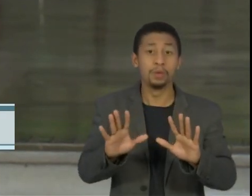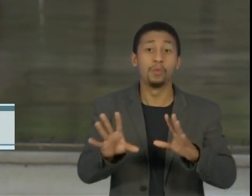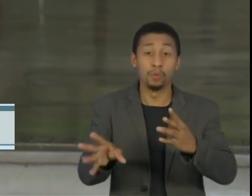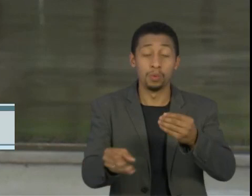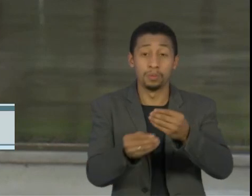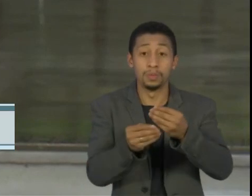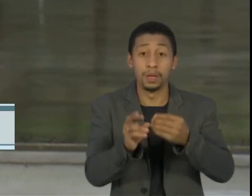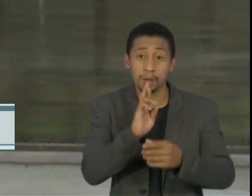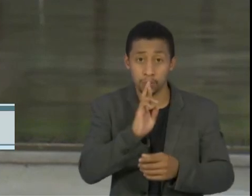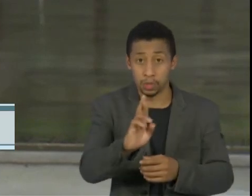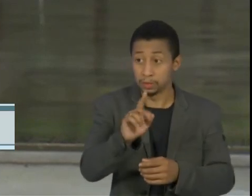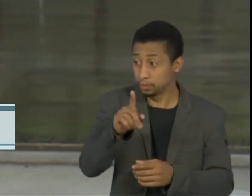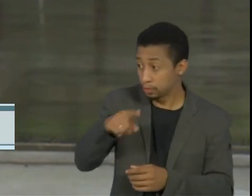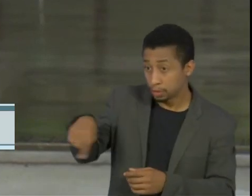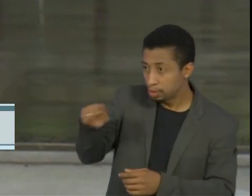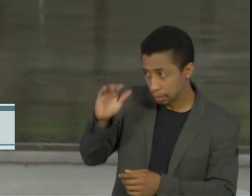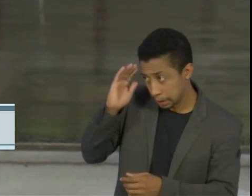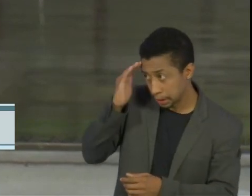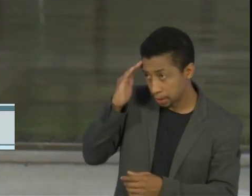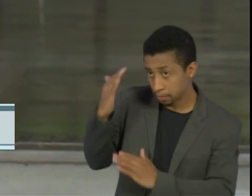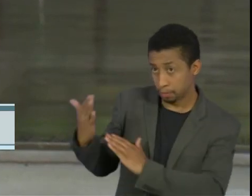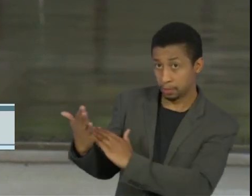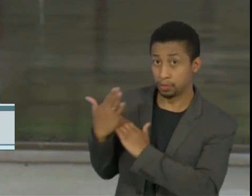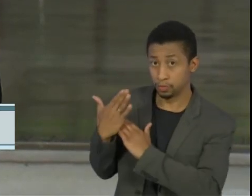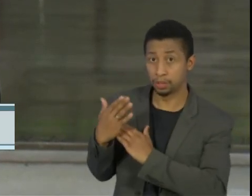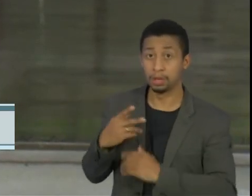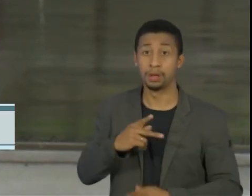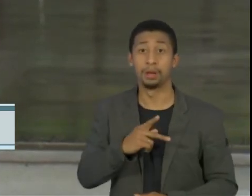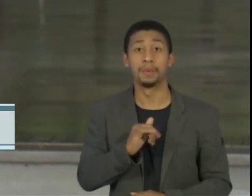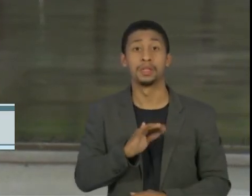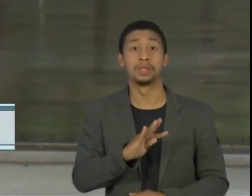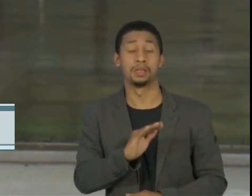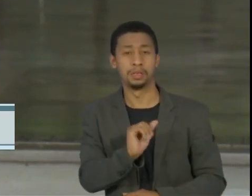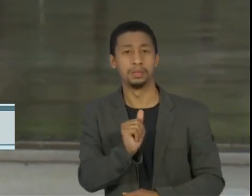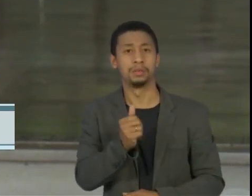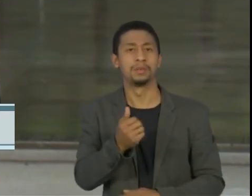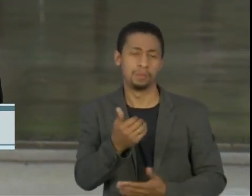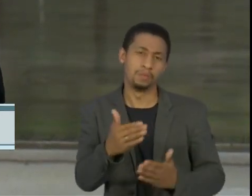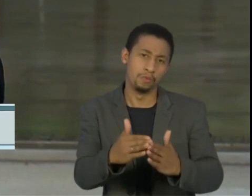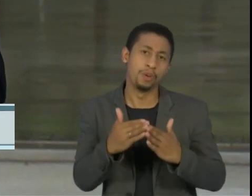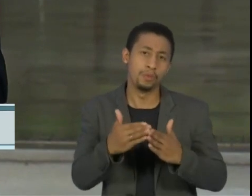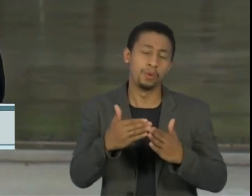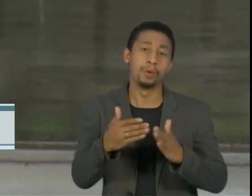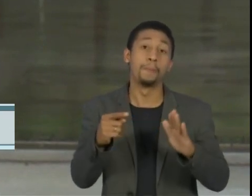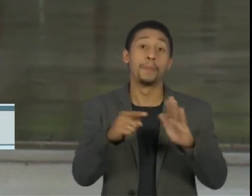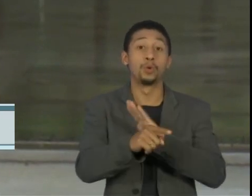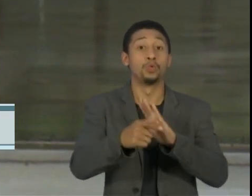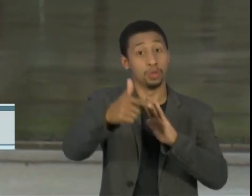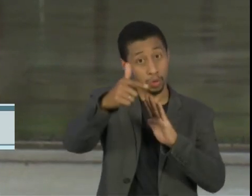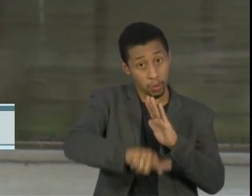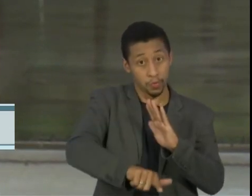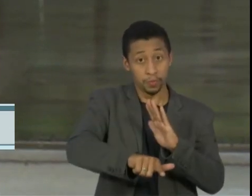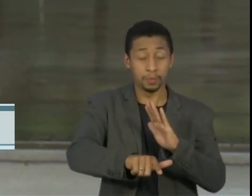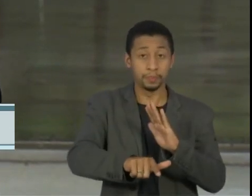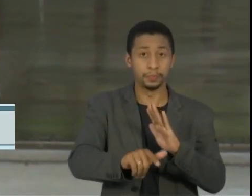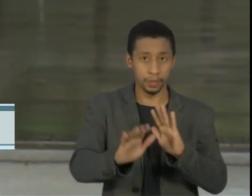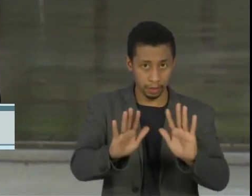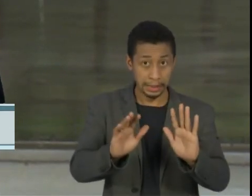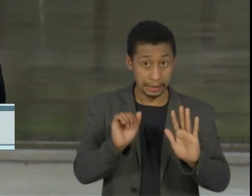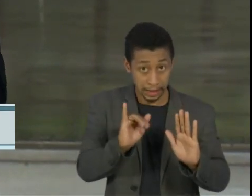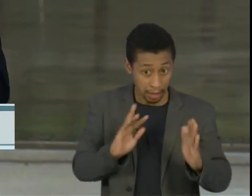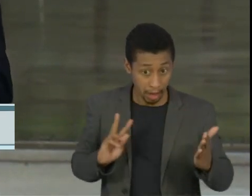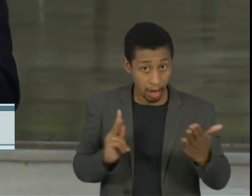aqui se entenderam, senão eu peço para a Tatiane repetir a segunda parte da pergunta. Se eu entendi, aliás, me corrija se eu